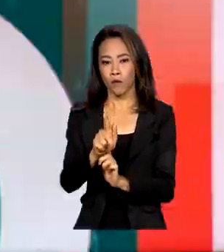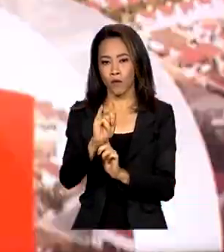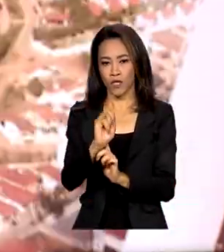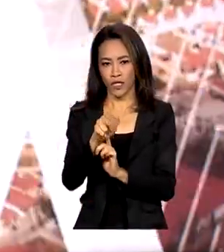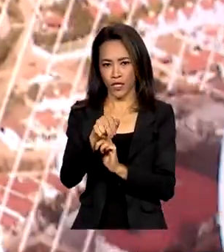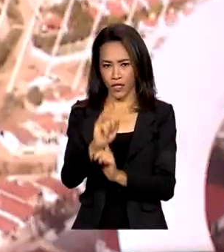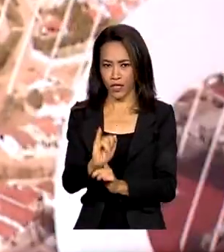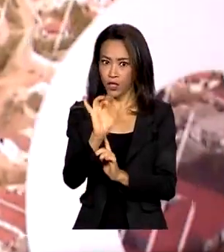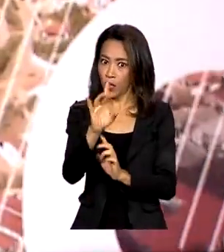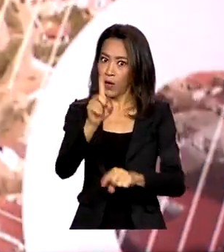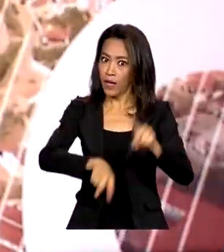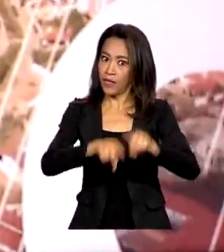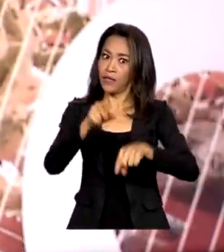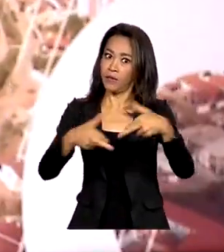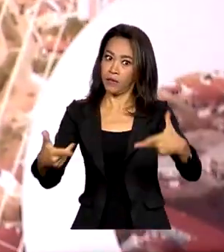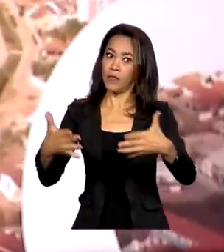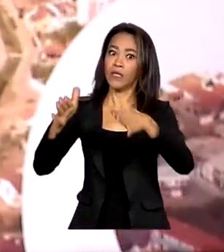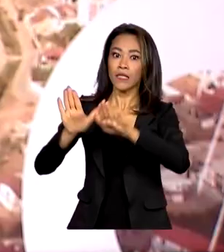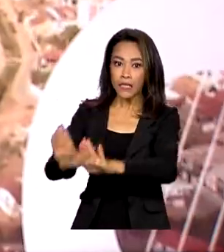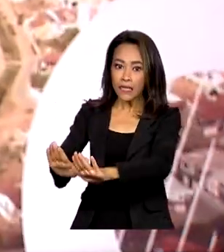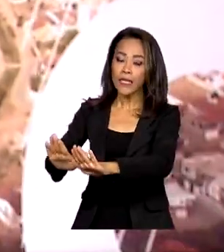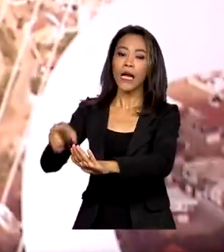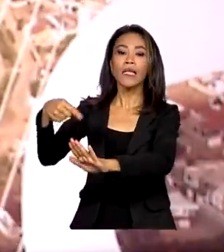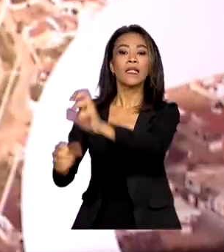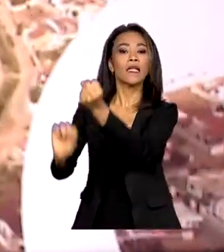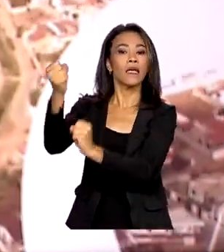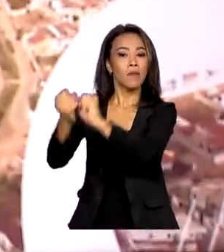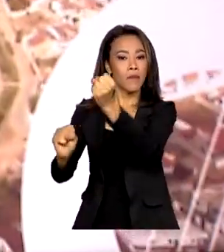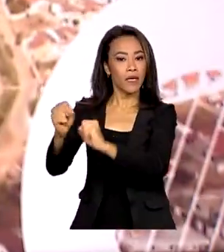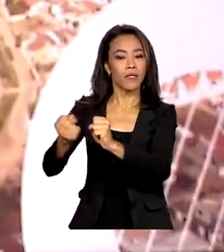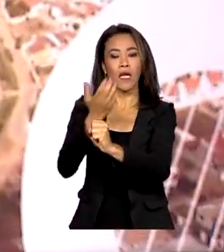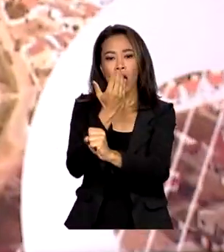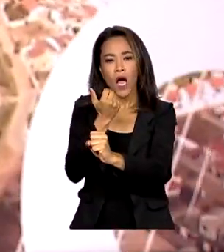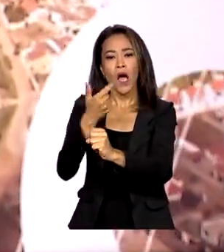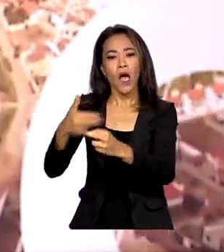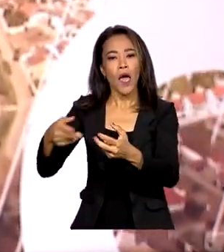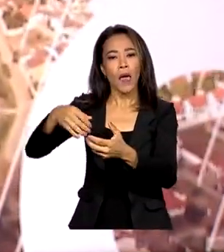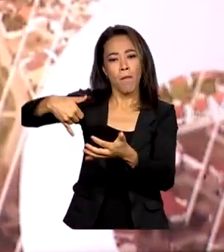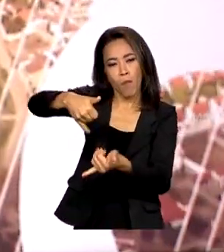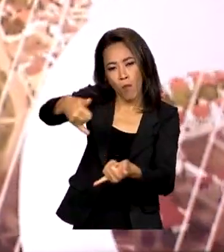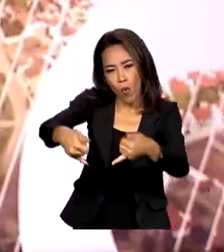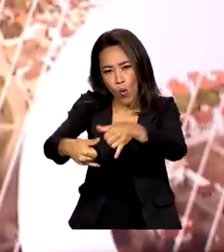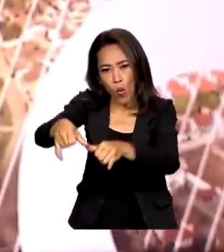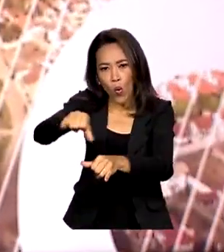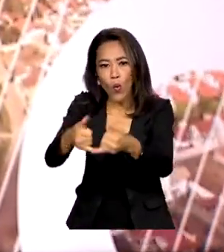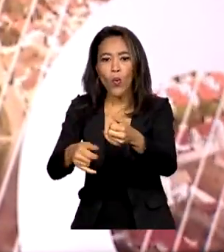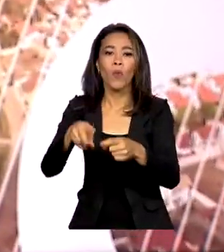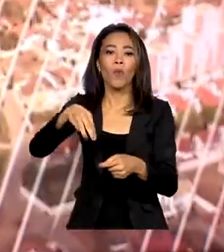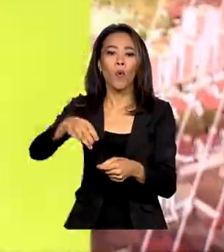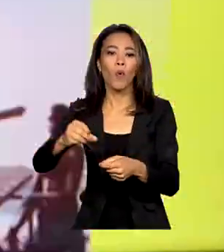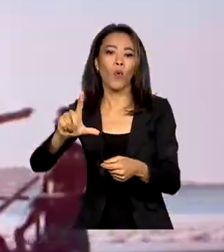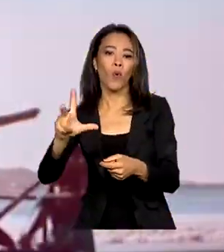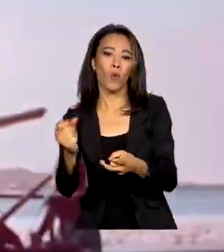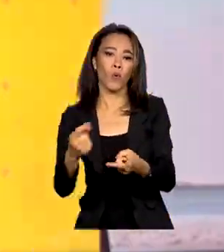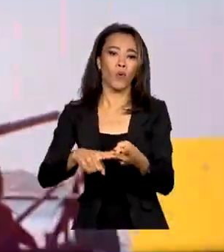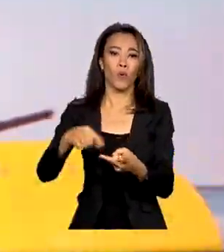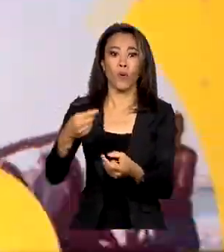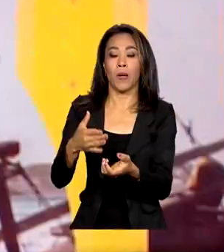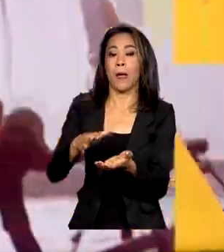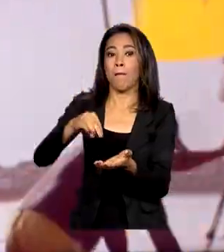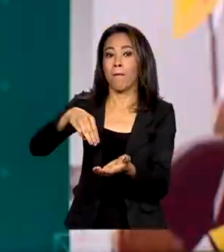os produtos em estoque na empresa. Os principais alimentos fabricados são molhos de tomate, conservas vegetais,